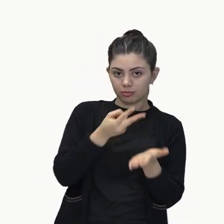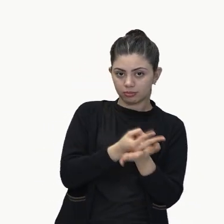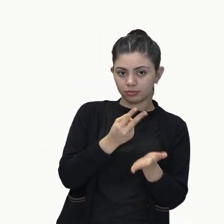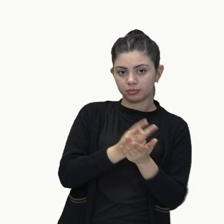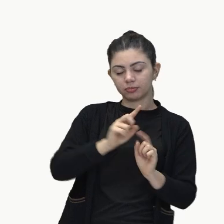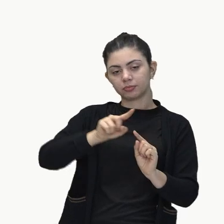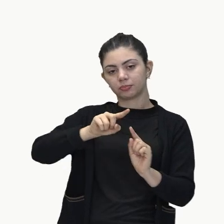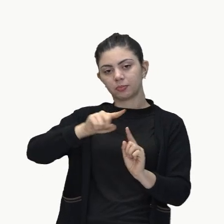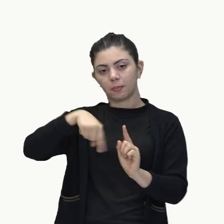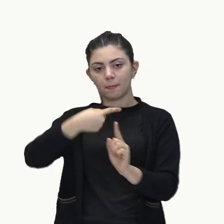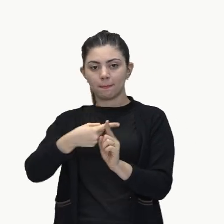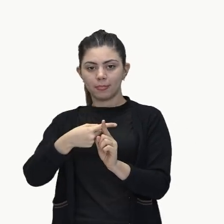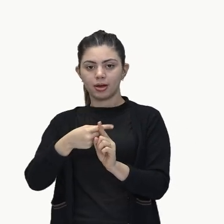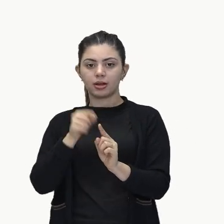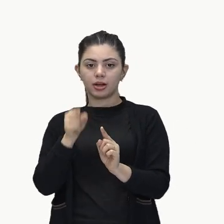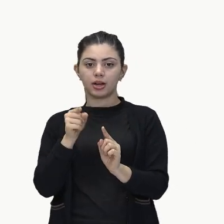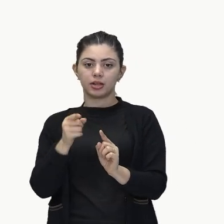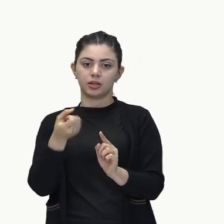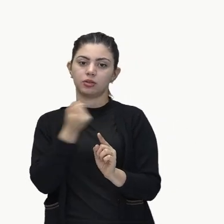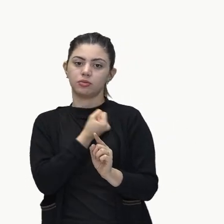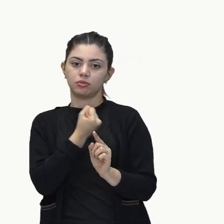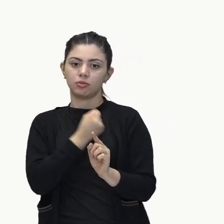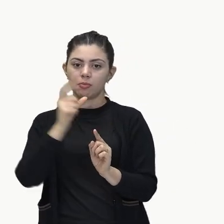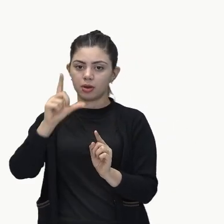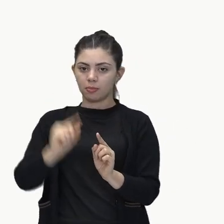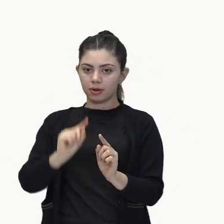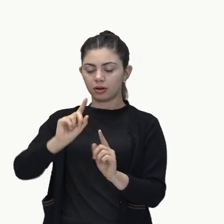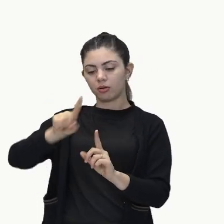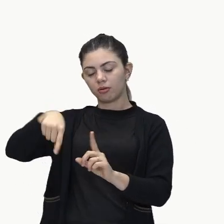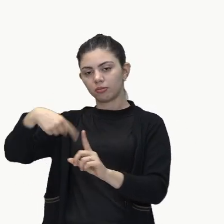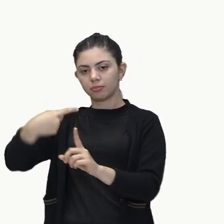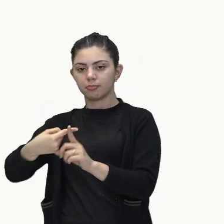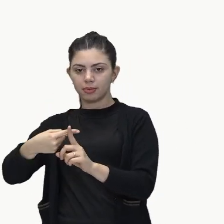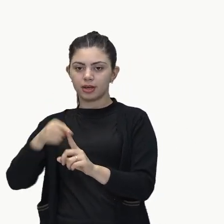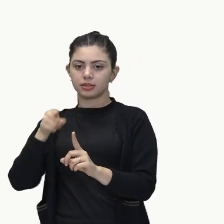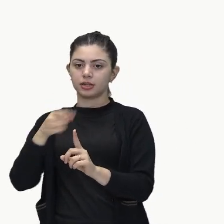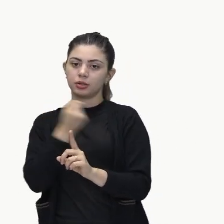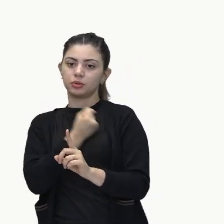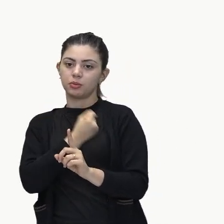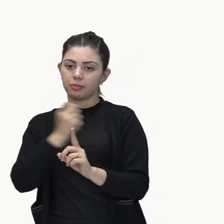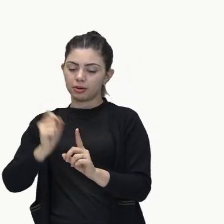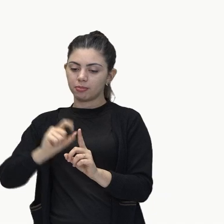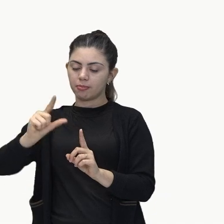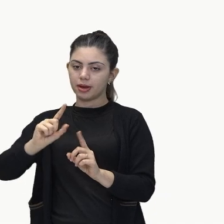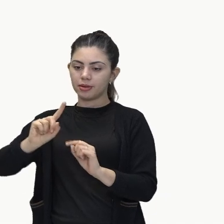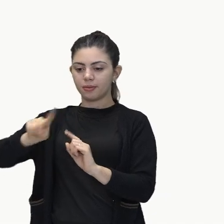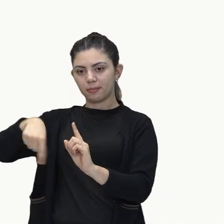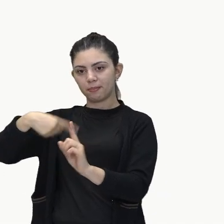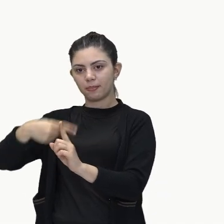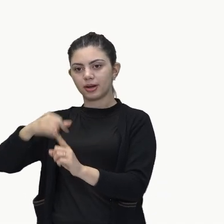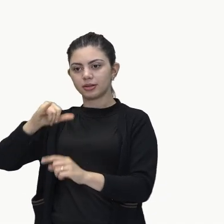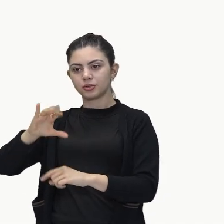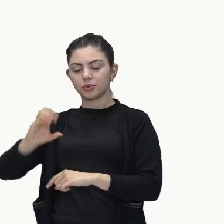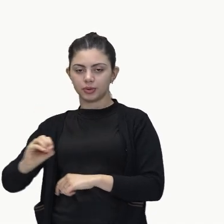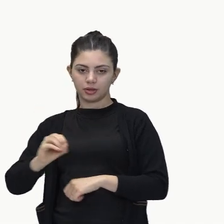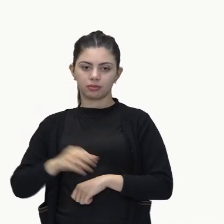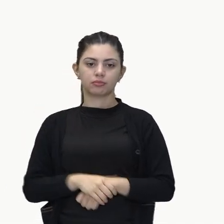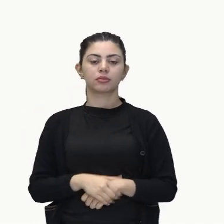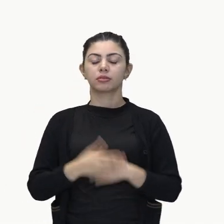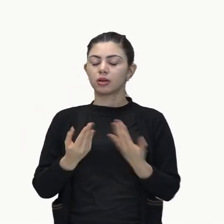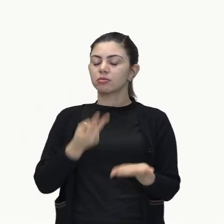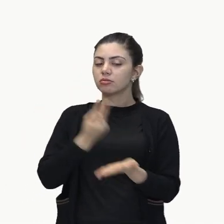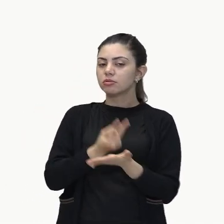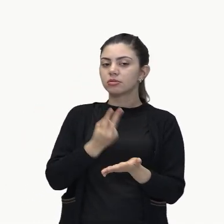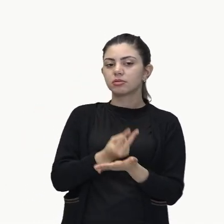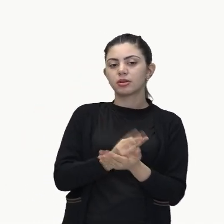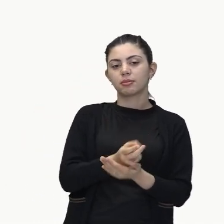o nome do maior radical e termina com ico. Então sempre começamos com a palavra éter. Nesse